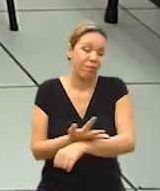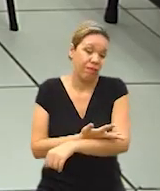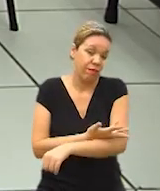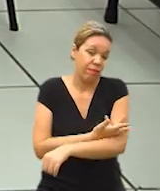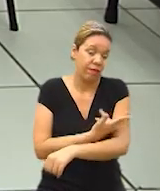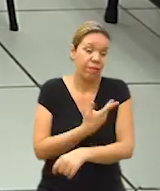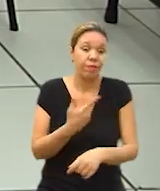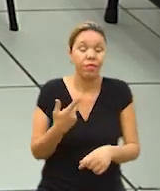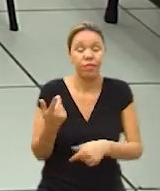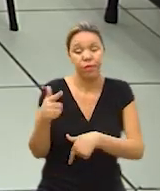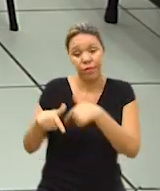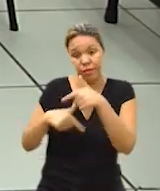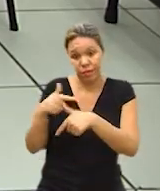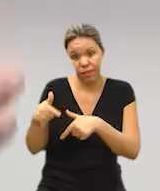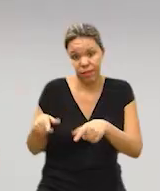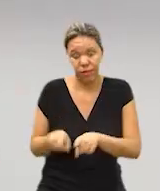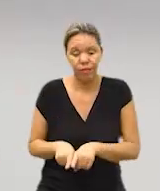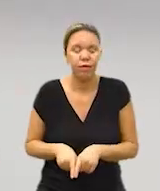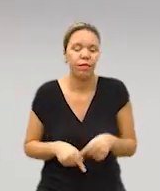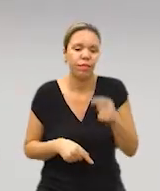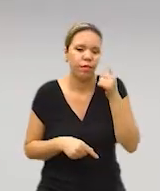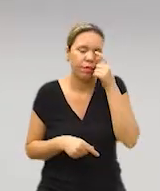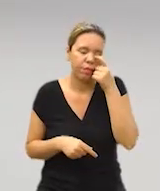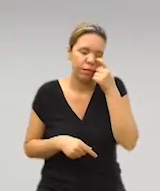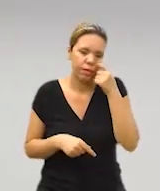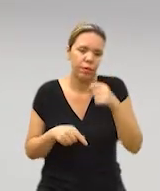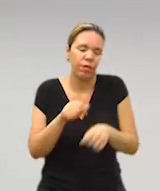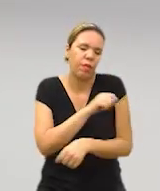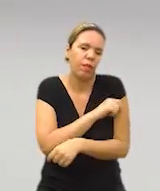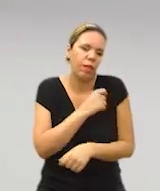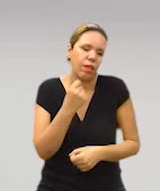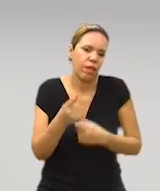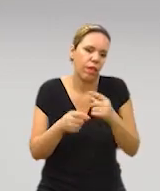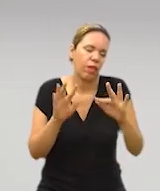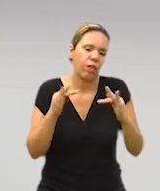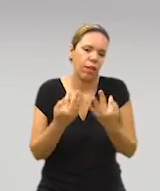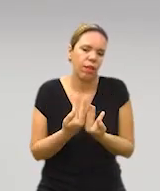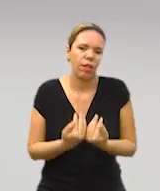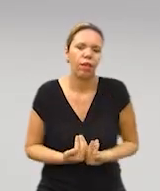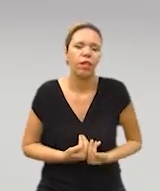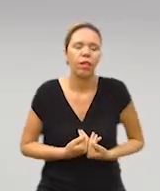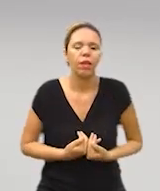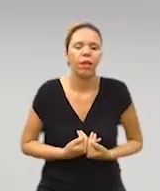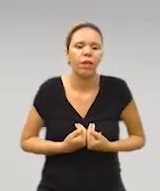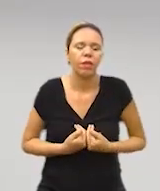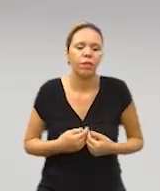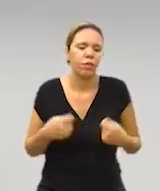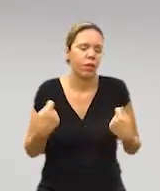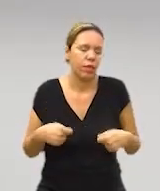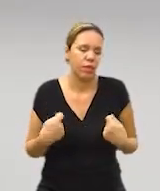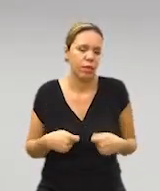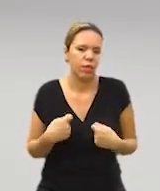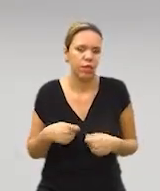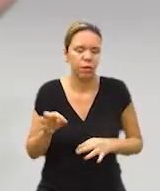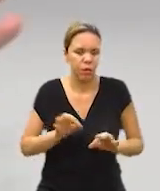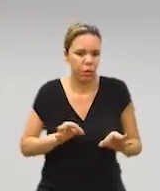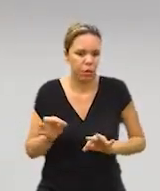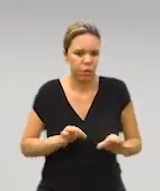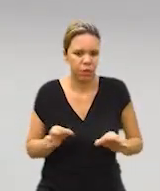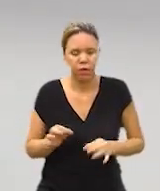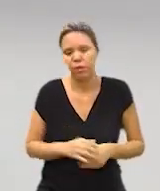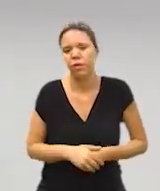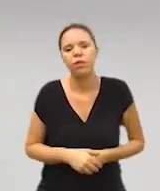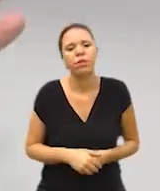emocional, a às questão vezes do trabalho, do estudo, né? Do trabalho. Tem aluno que já tem família, então ele precisa já ir se preparando